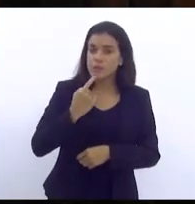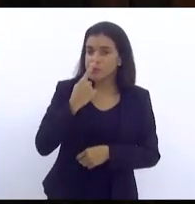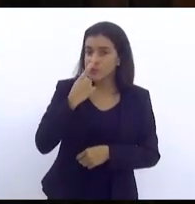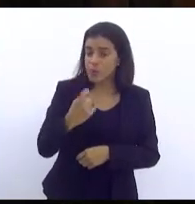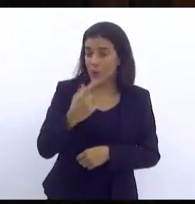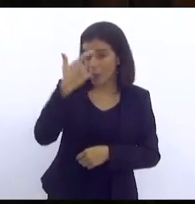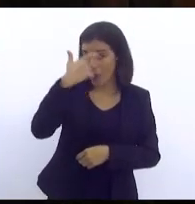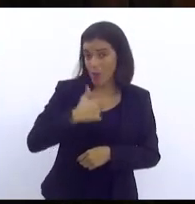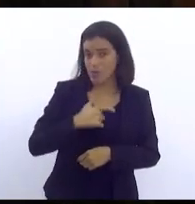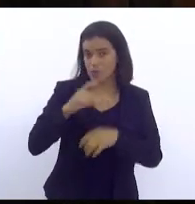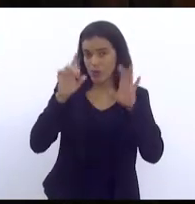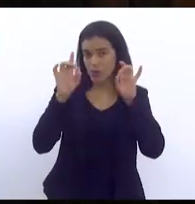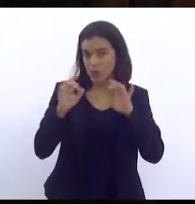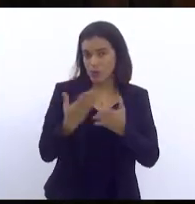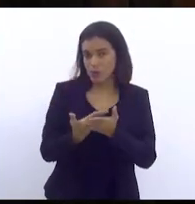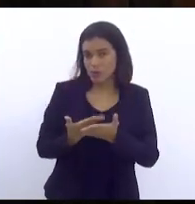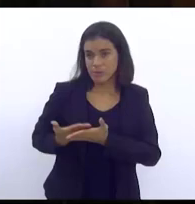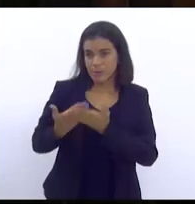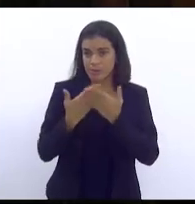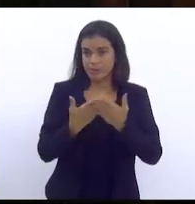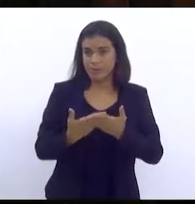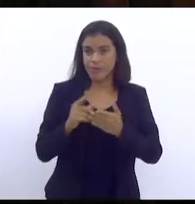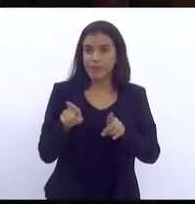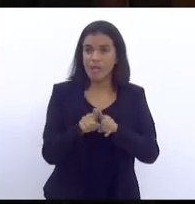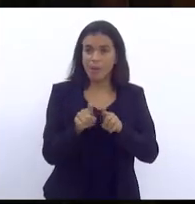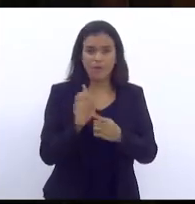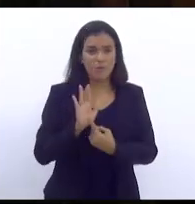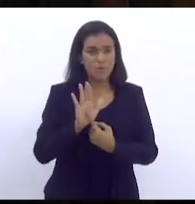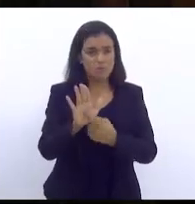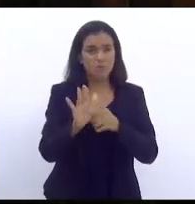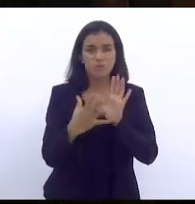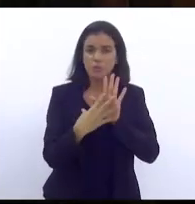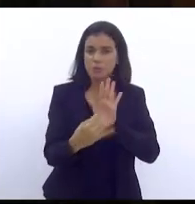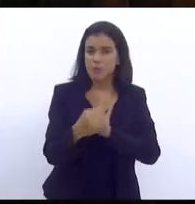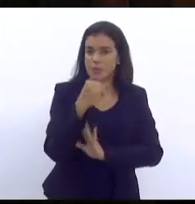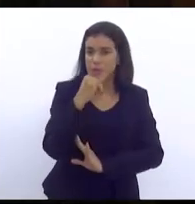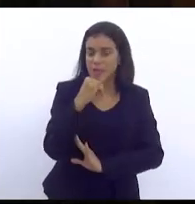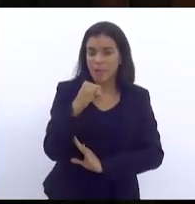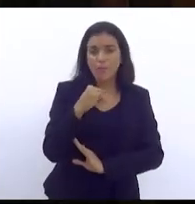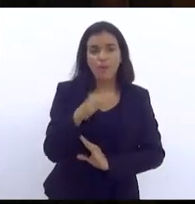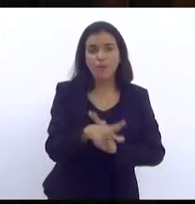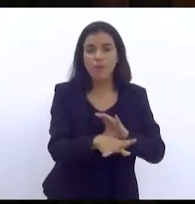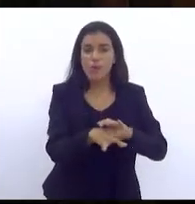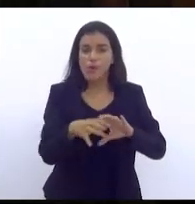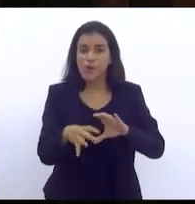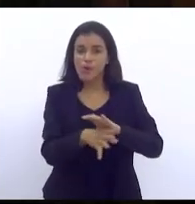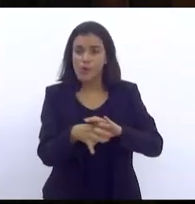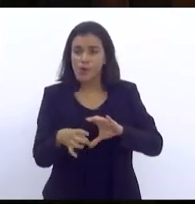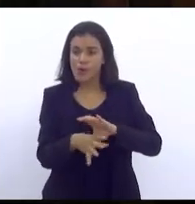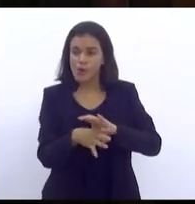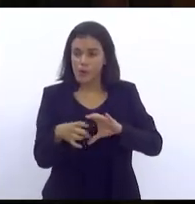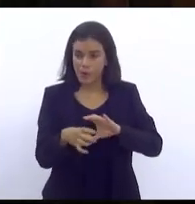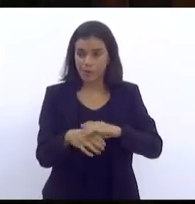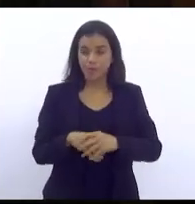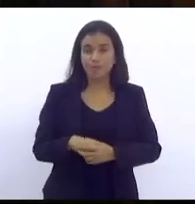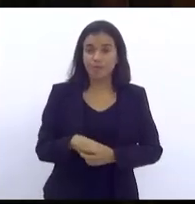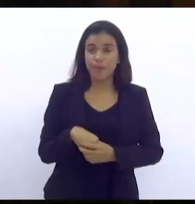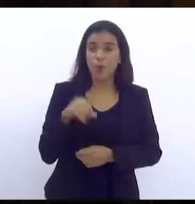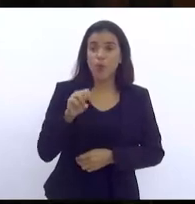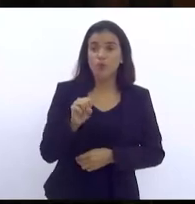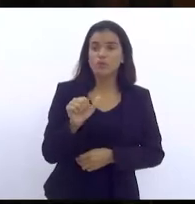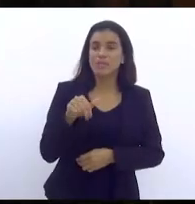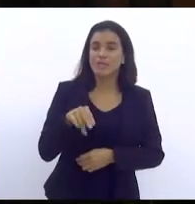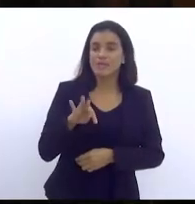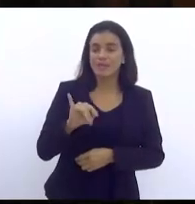minha especialidade Foi colocado o exemplo aqui da intervenção de captação de tempo seco os sanitaristas